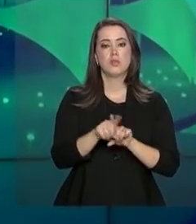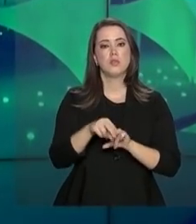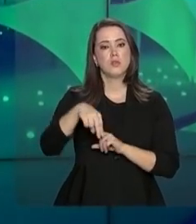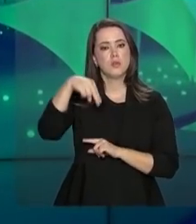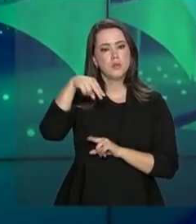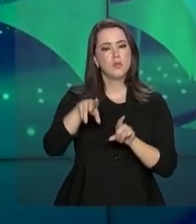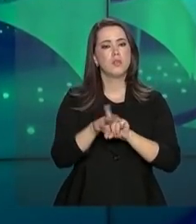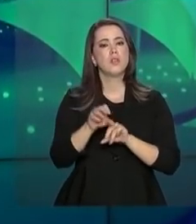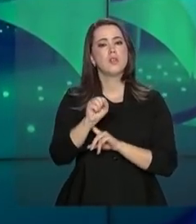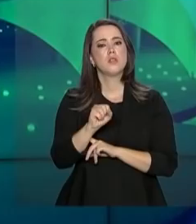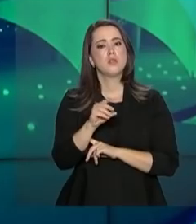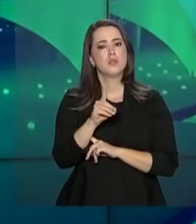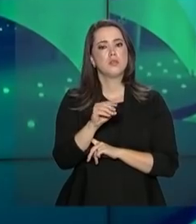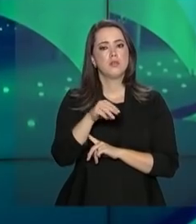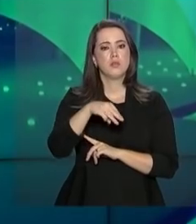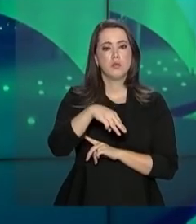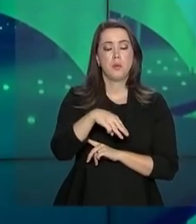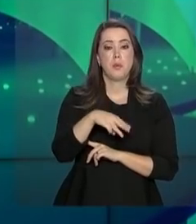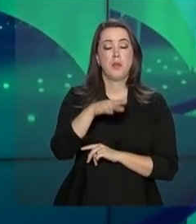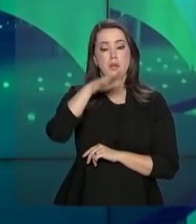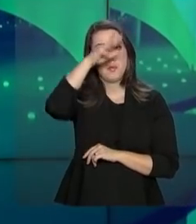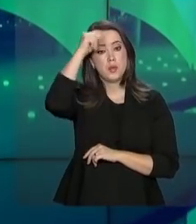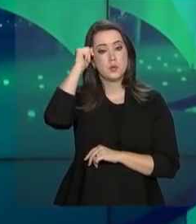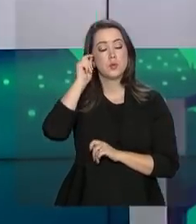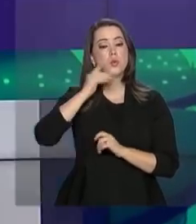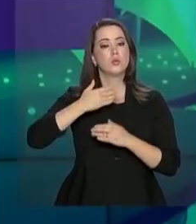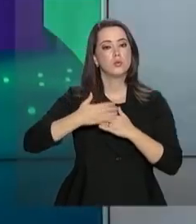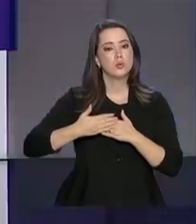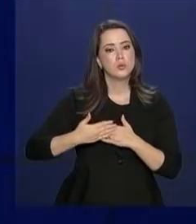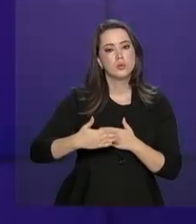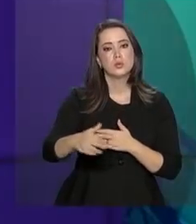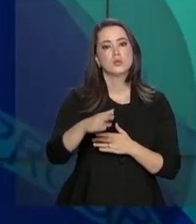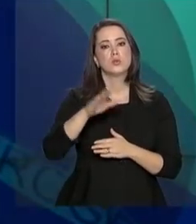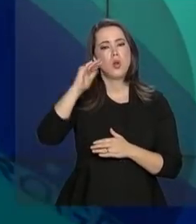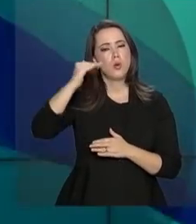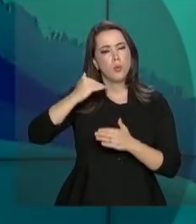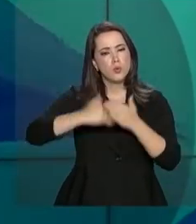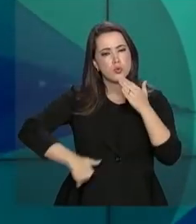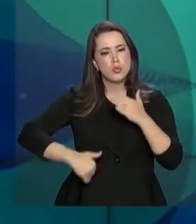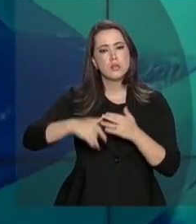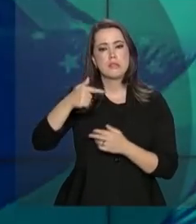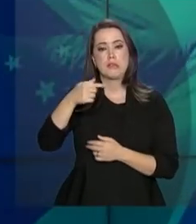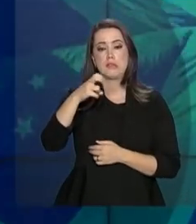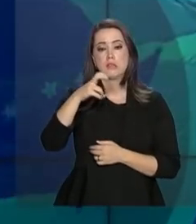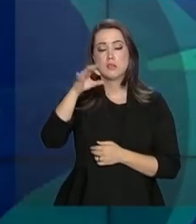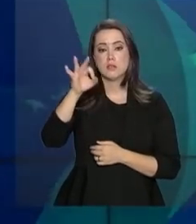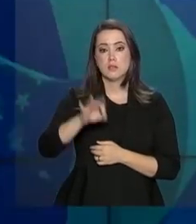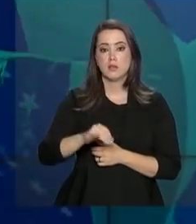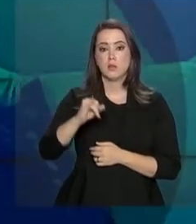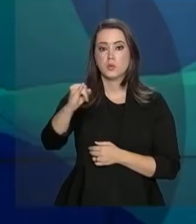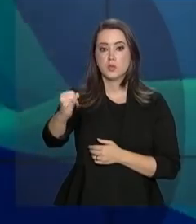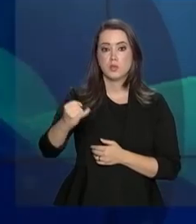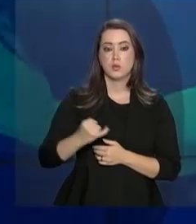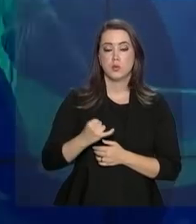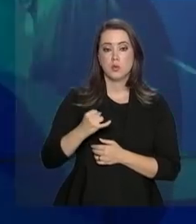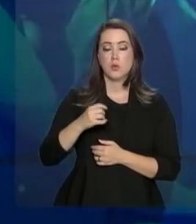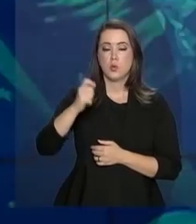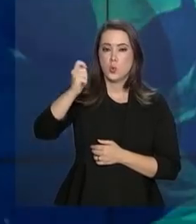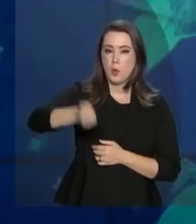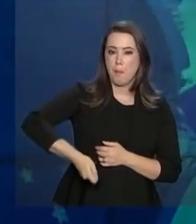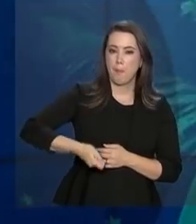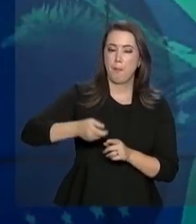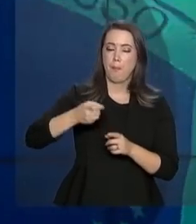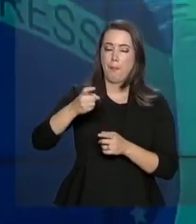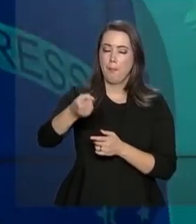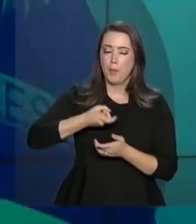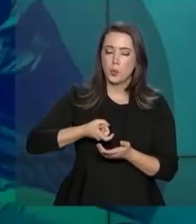nordeste da Sudan na Amazônia vão continuar com desconto de 75% no Imposto de Renda para ampliar